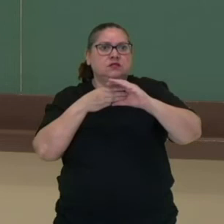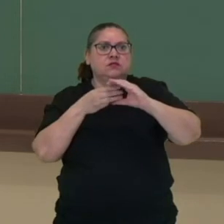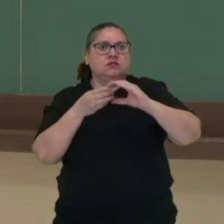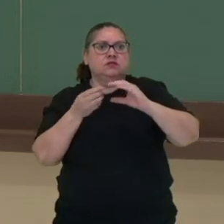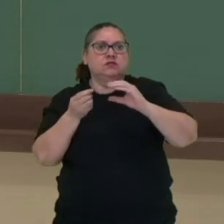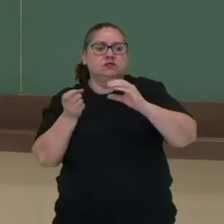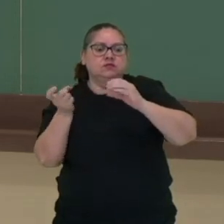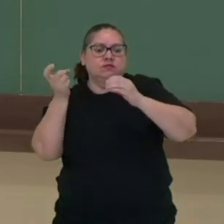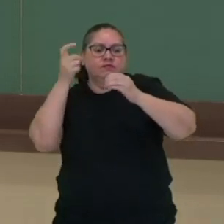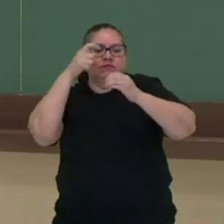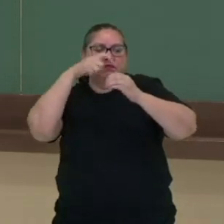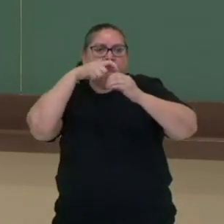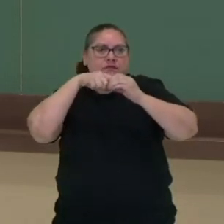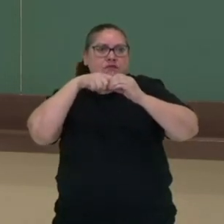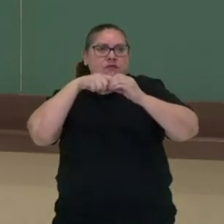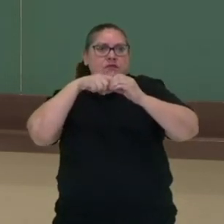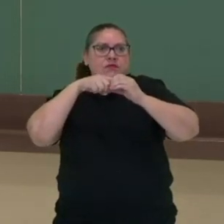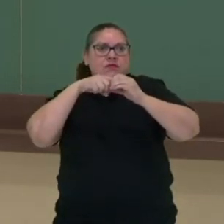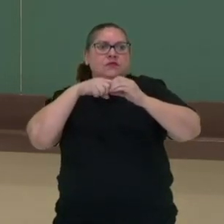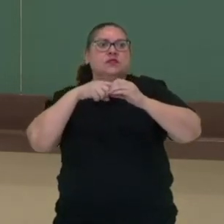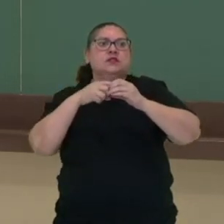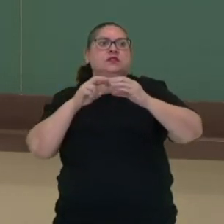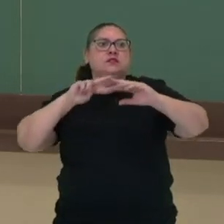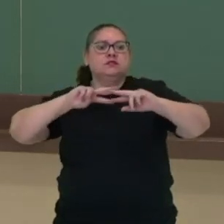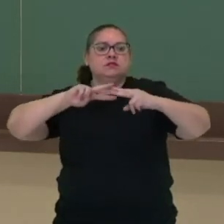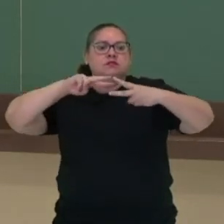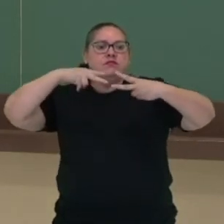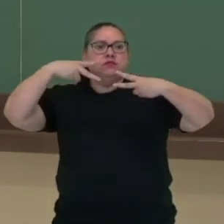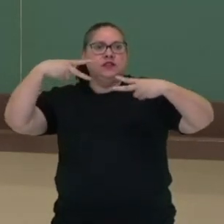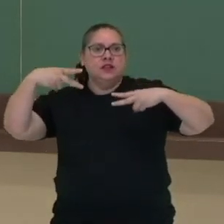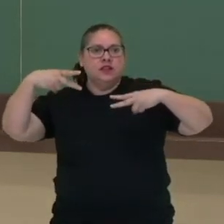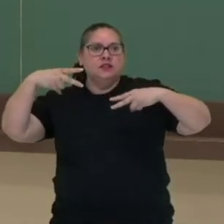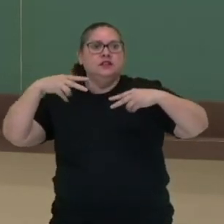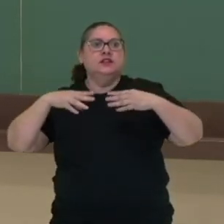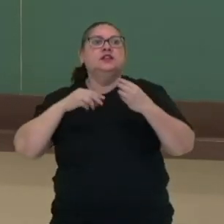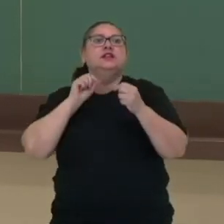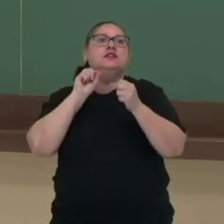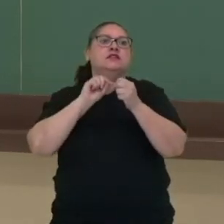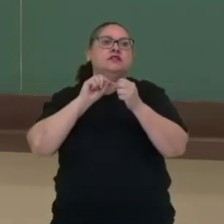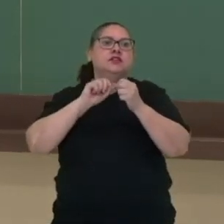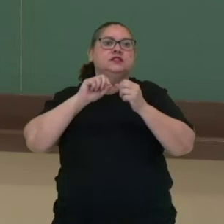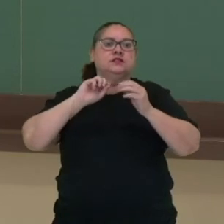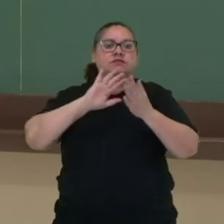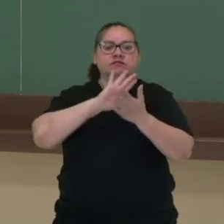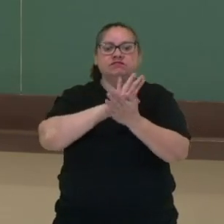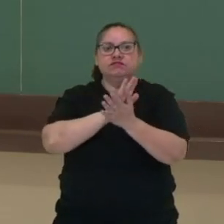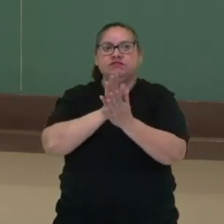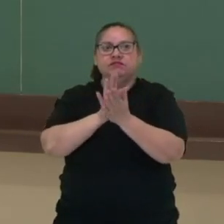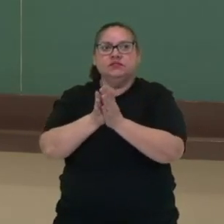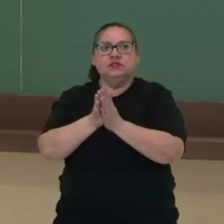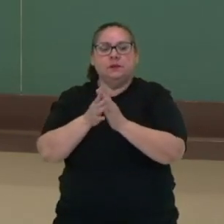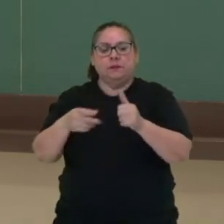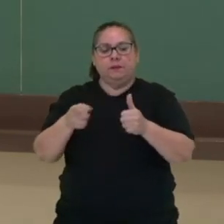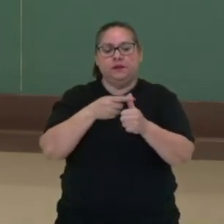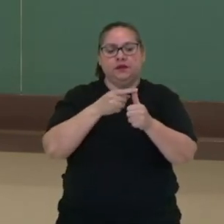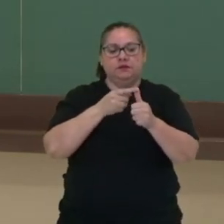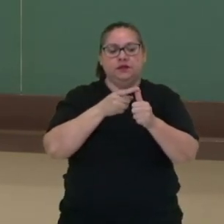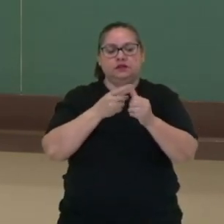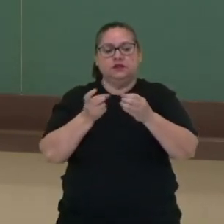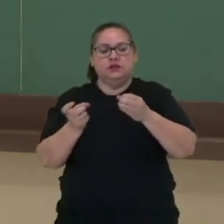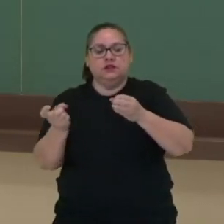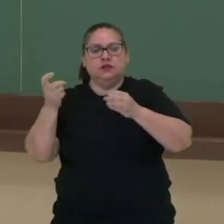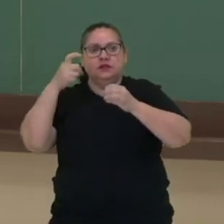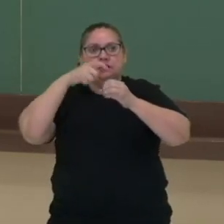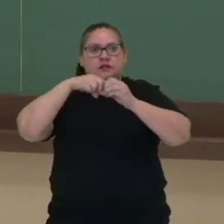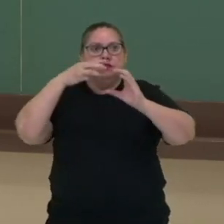o seu material genético, então é desta forma que ele faz a destruição. Primeiro, ele vai fixar